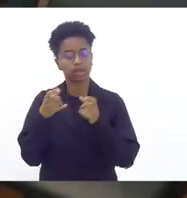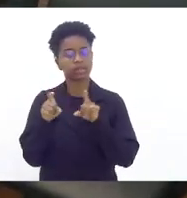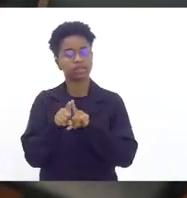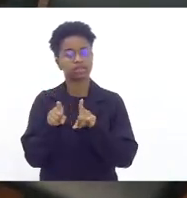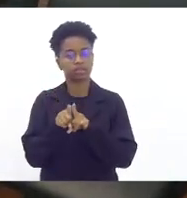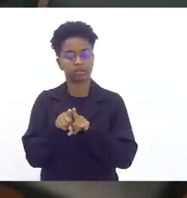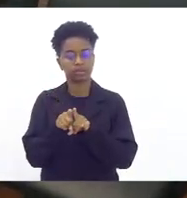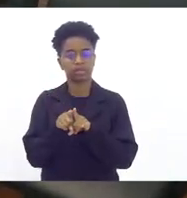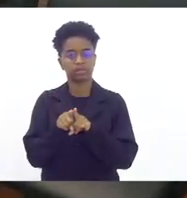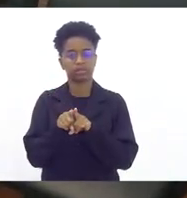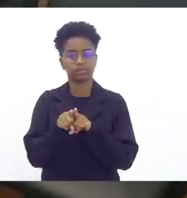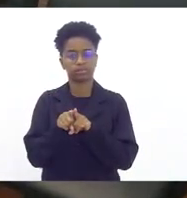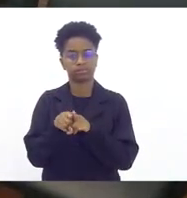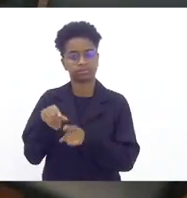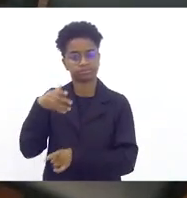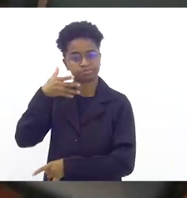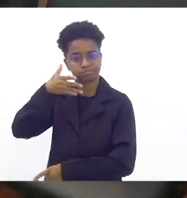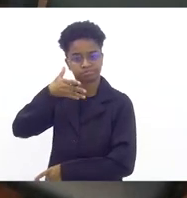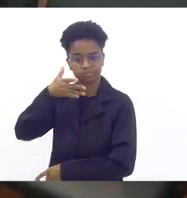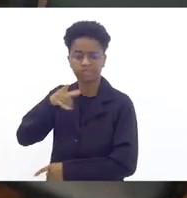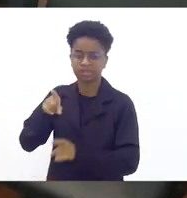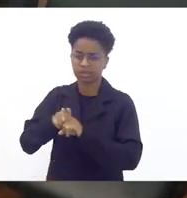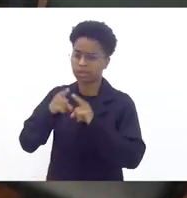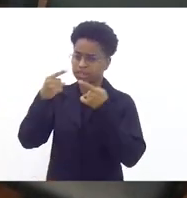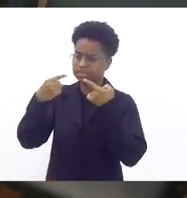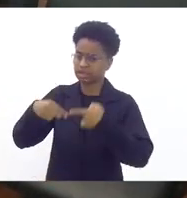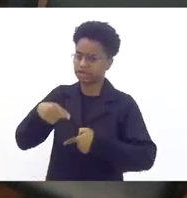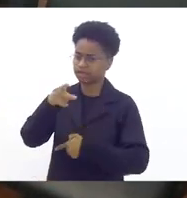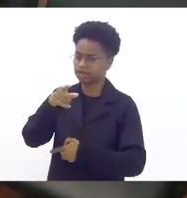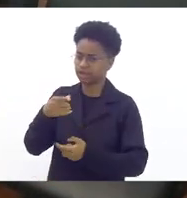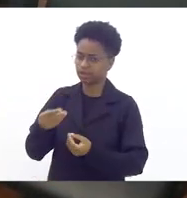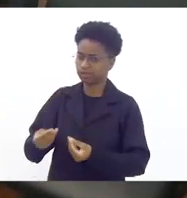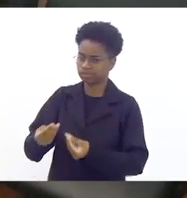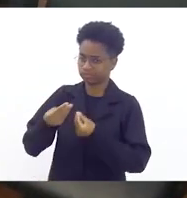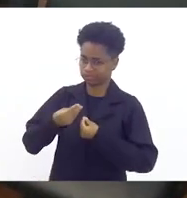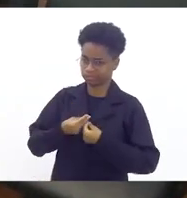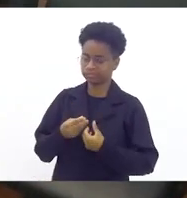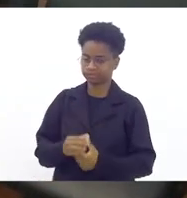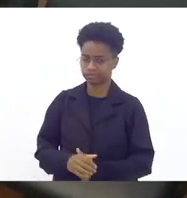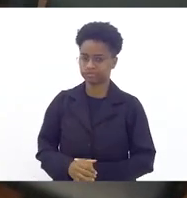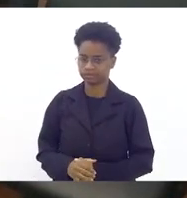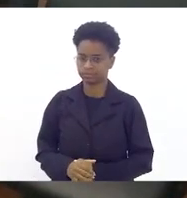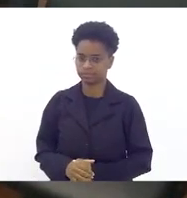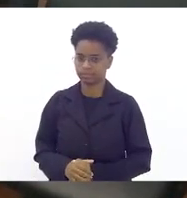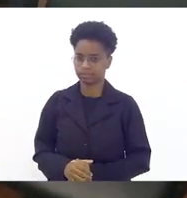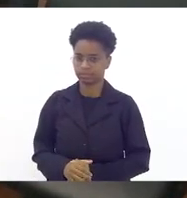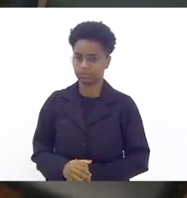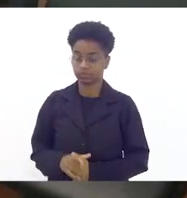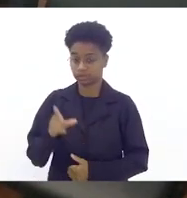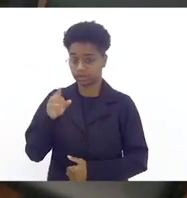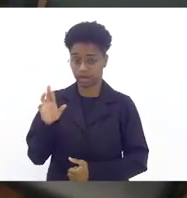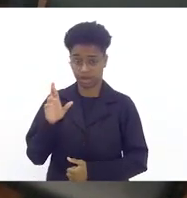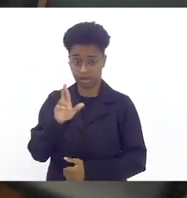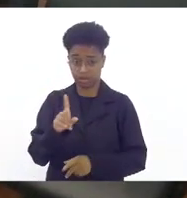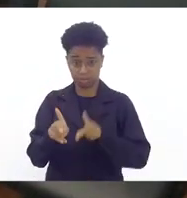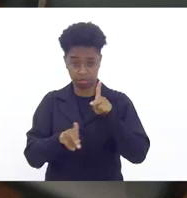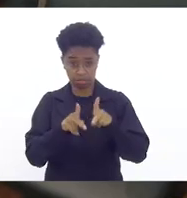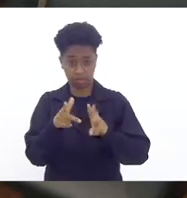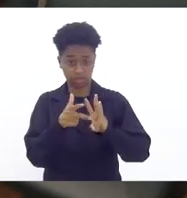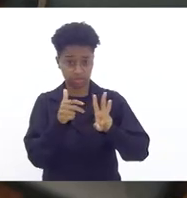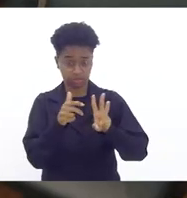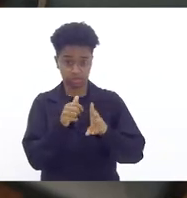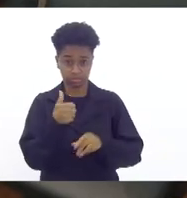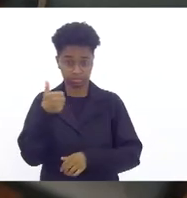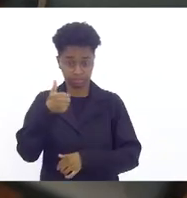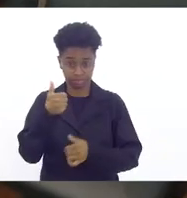uma consideração até o desafio que você lançou para nós, representantes dos povos indígenas, que é o seguinte. primeiro,